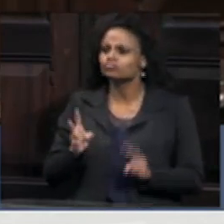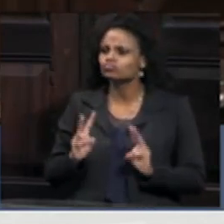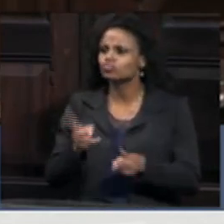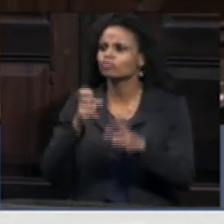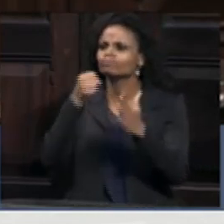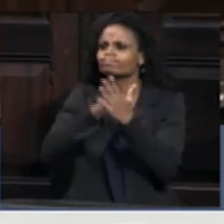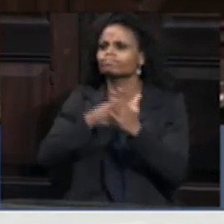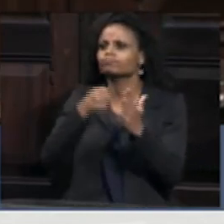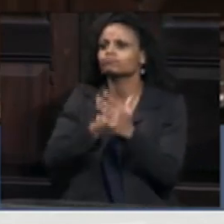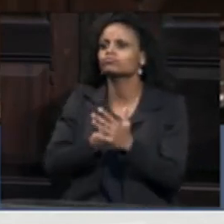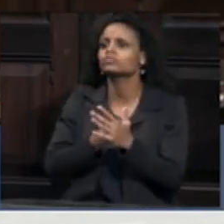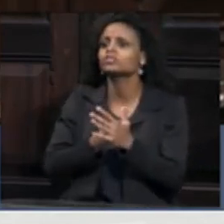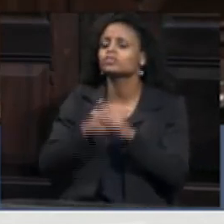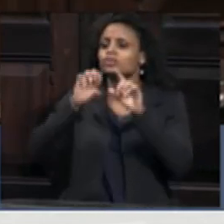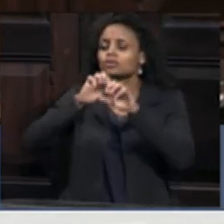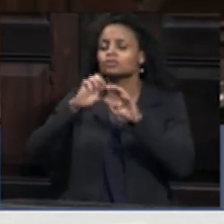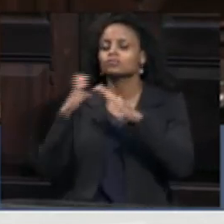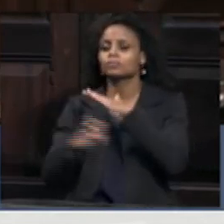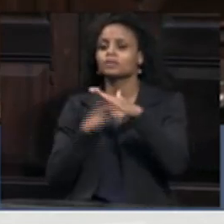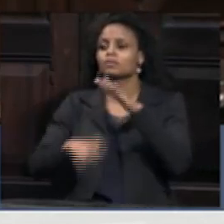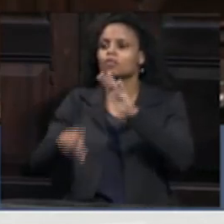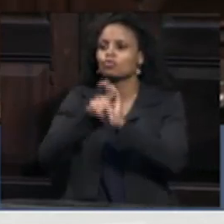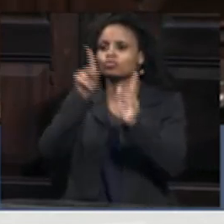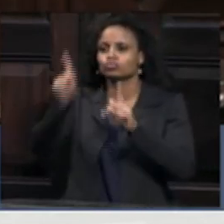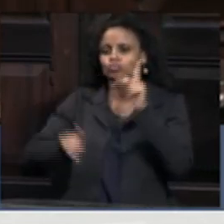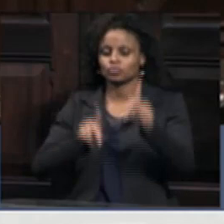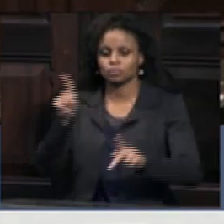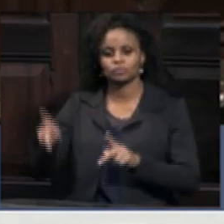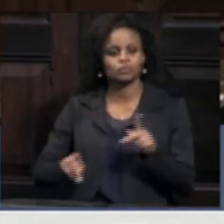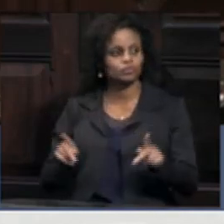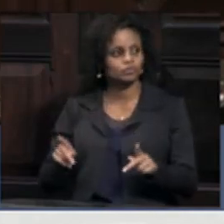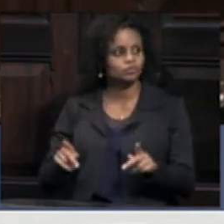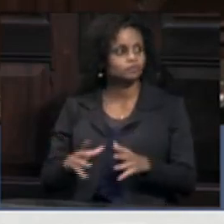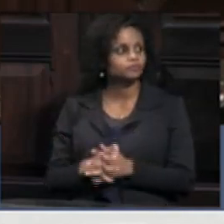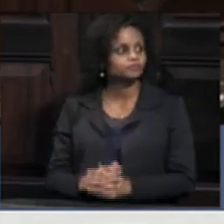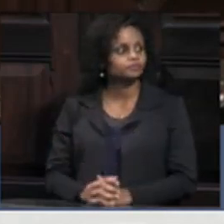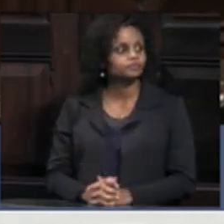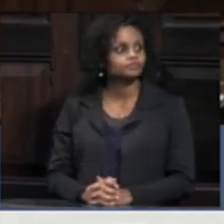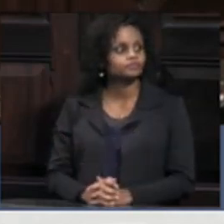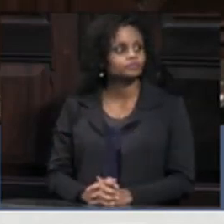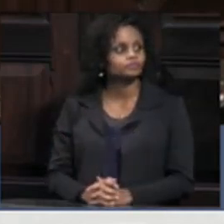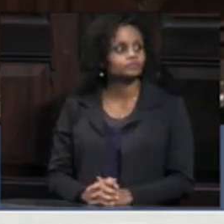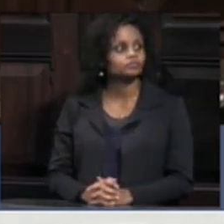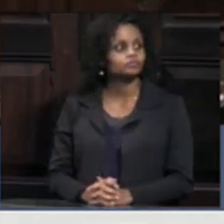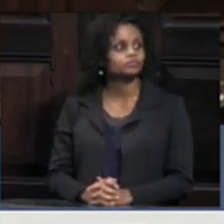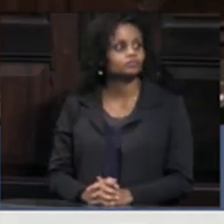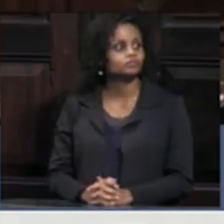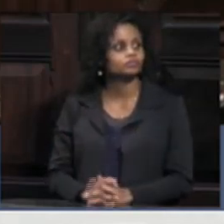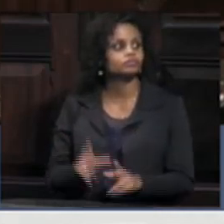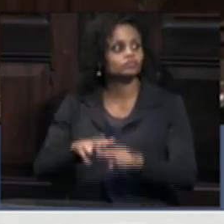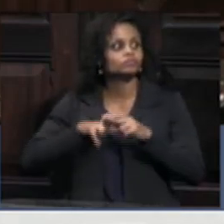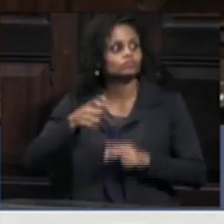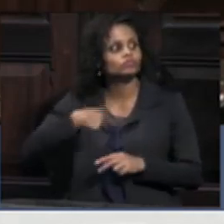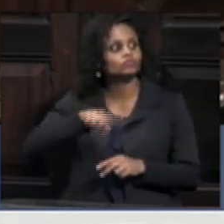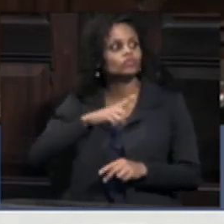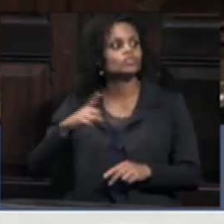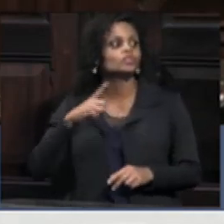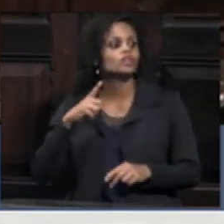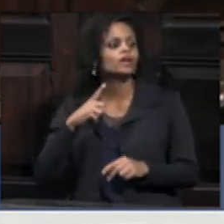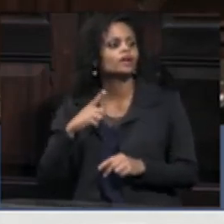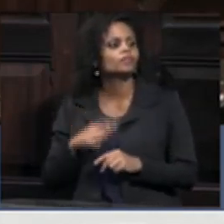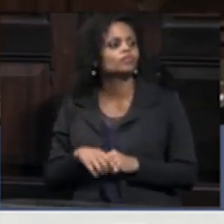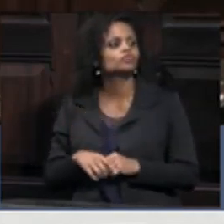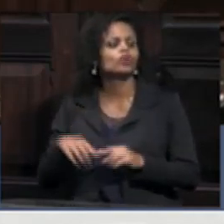pública, estatal e indivisível. E é por isso que nós temos